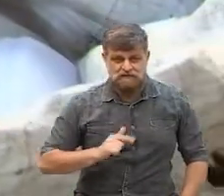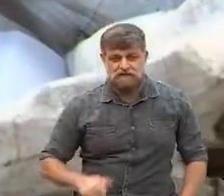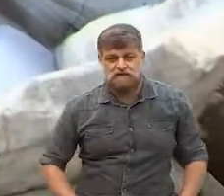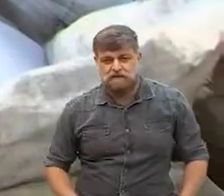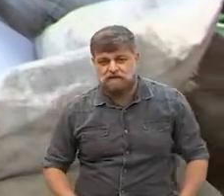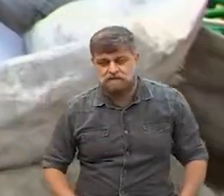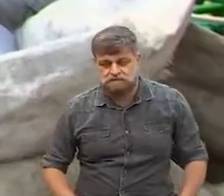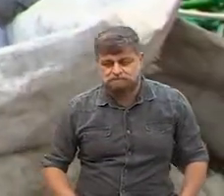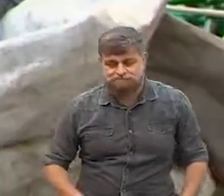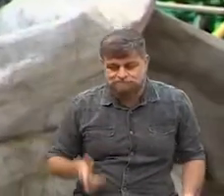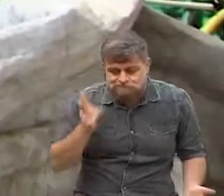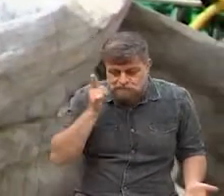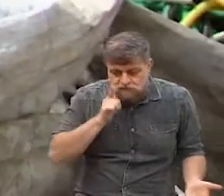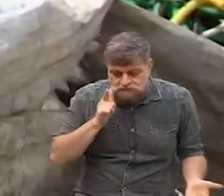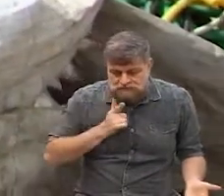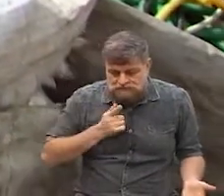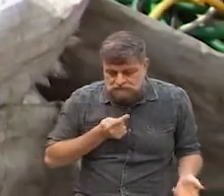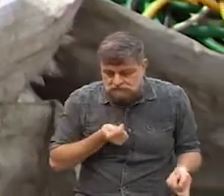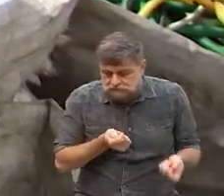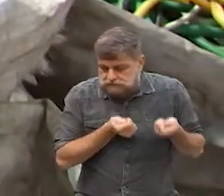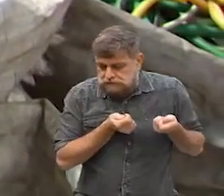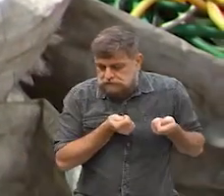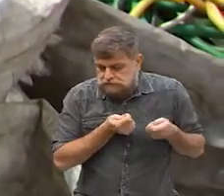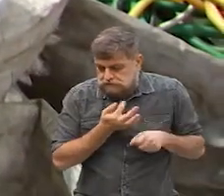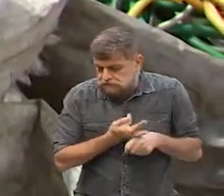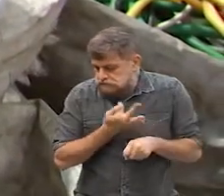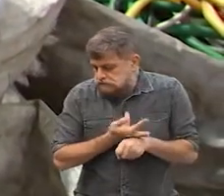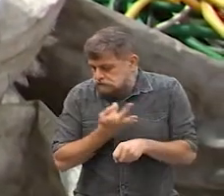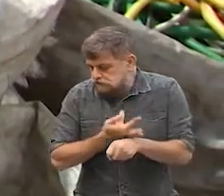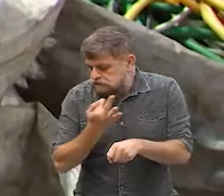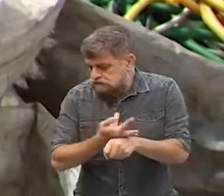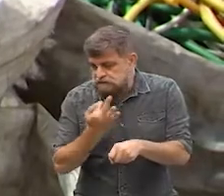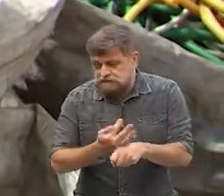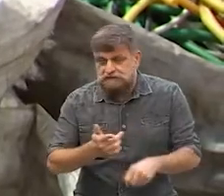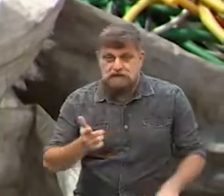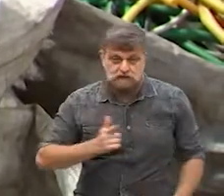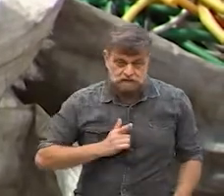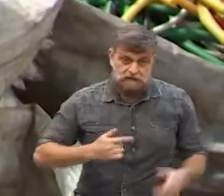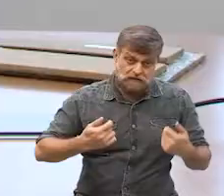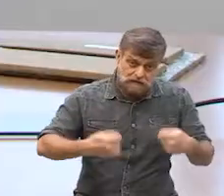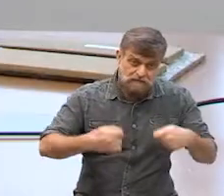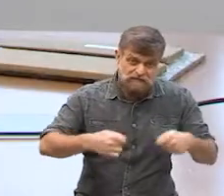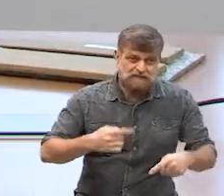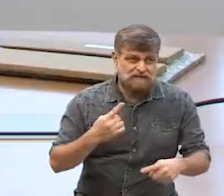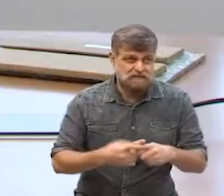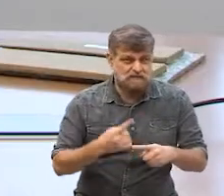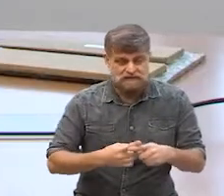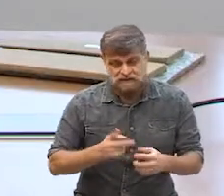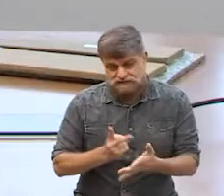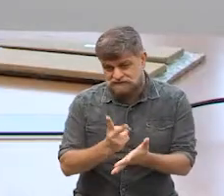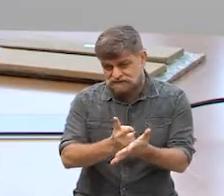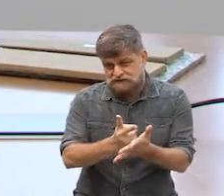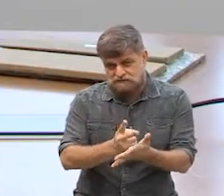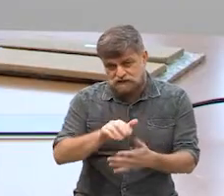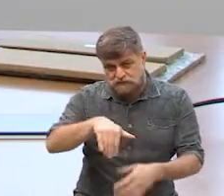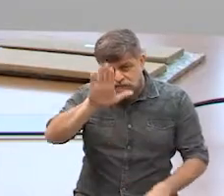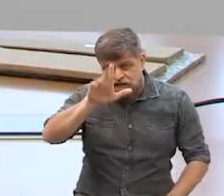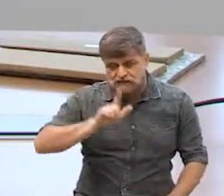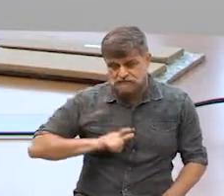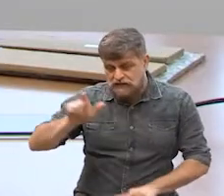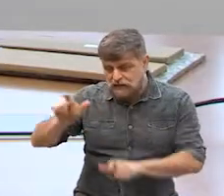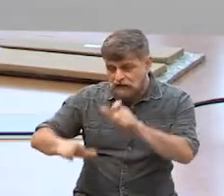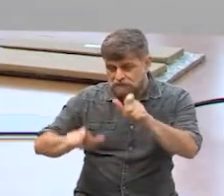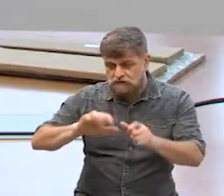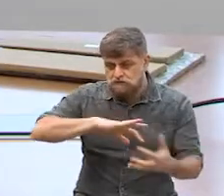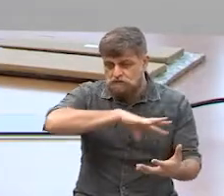assim, você não consegue frear muito o volume de embalagem, né? Porque cada vez mais, né, o número de pessoas